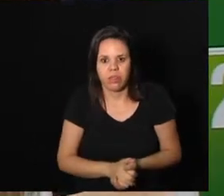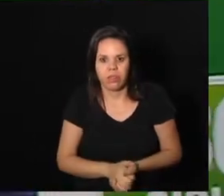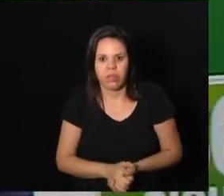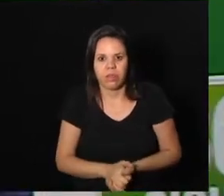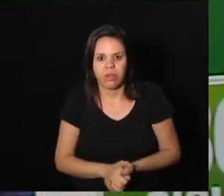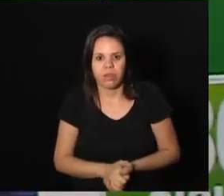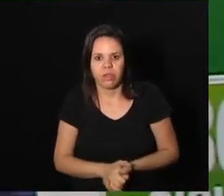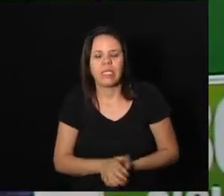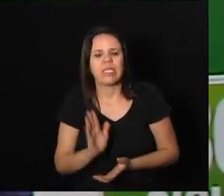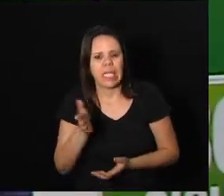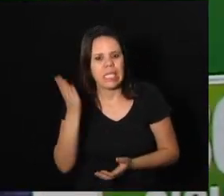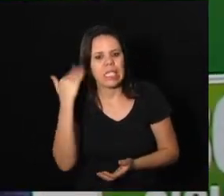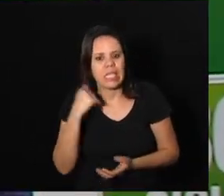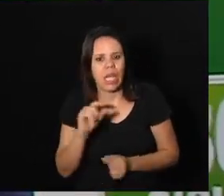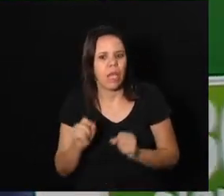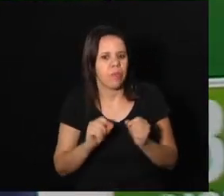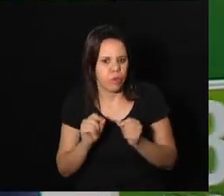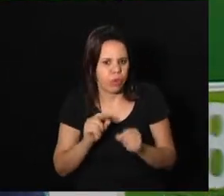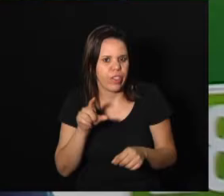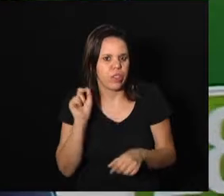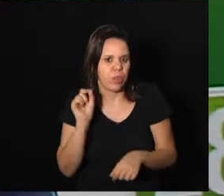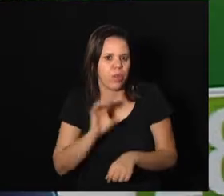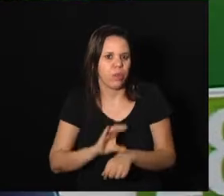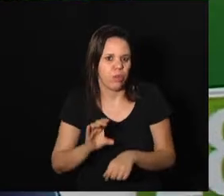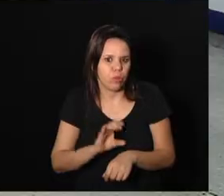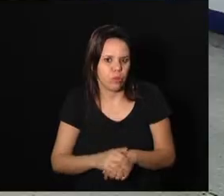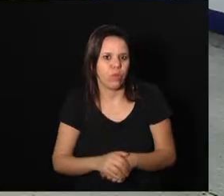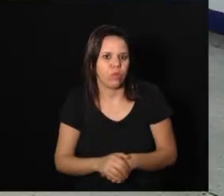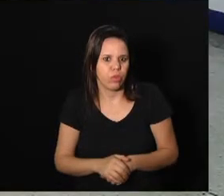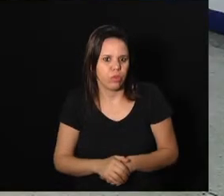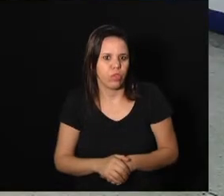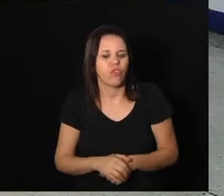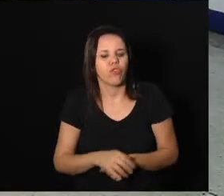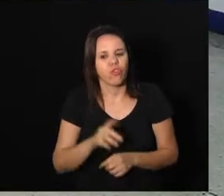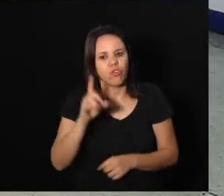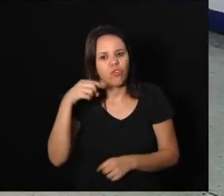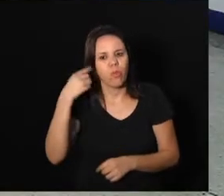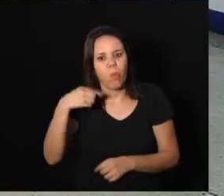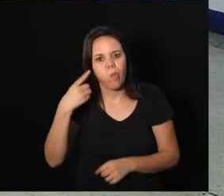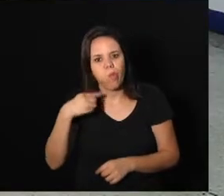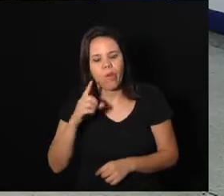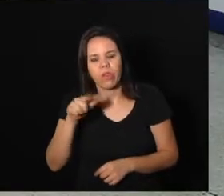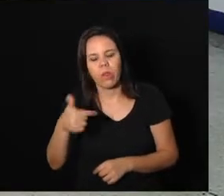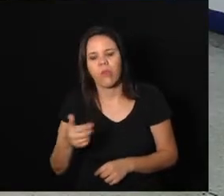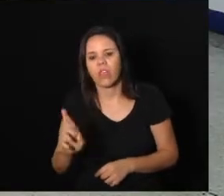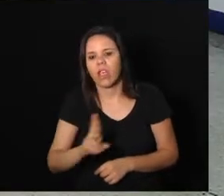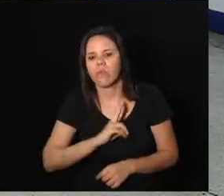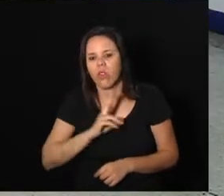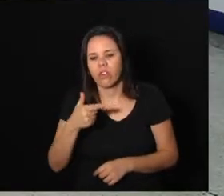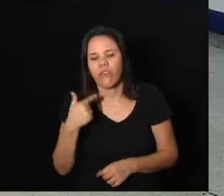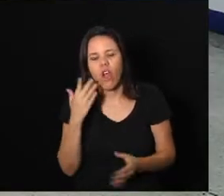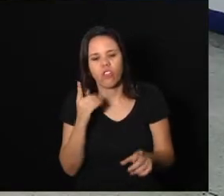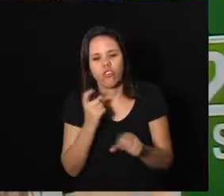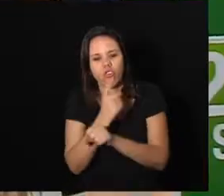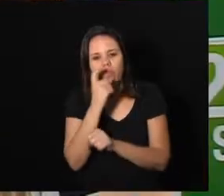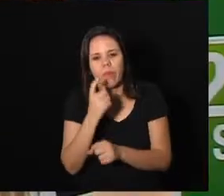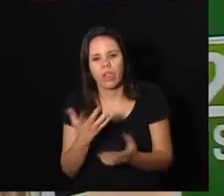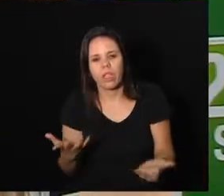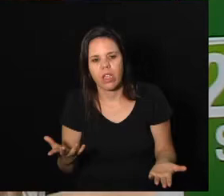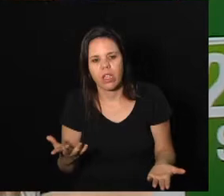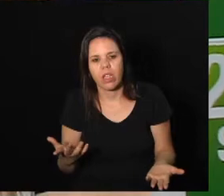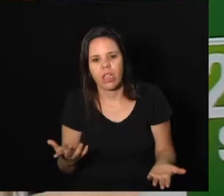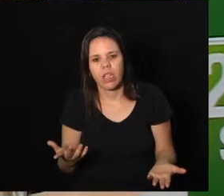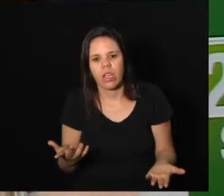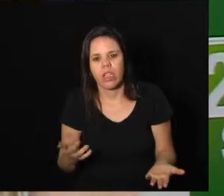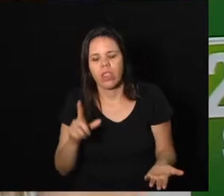naquela. Ela já sabe o que vai cursar, direito. Só que a resposta só veio com a ajuda de uma psicóloga. Eu fiz